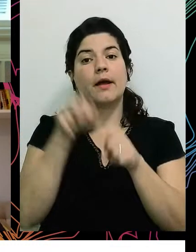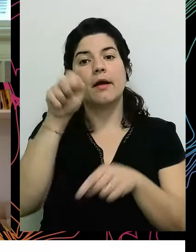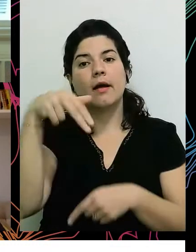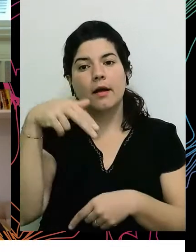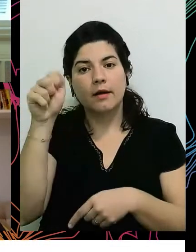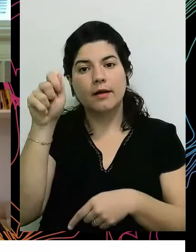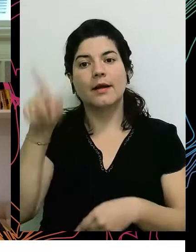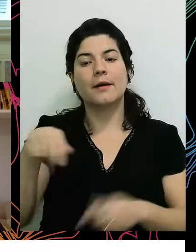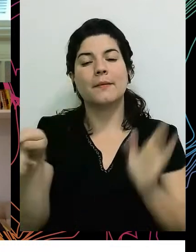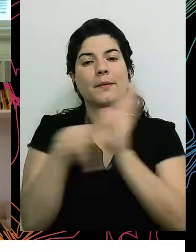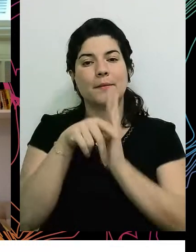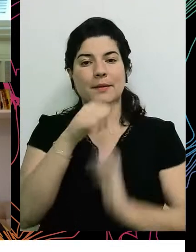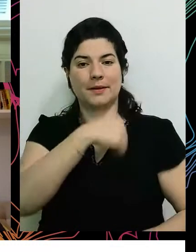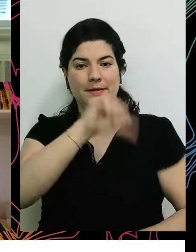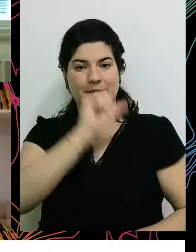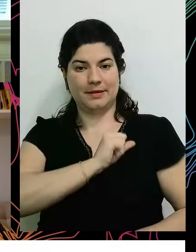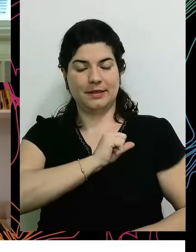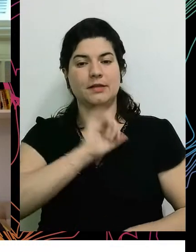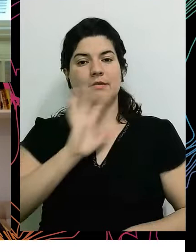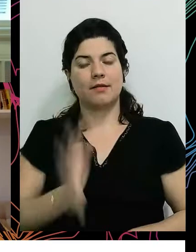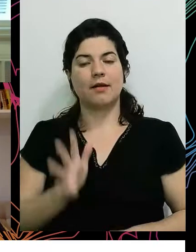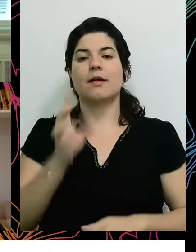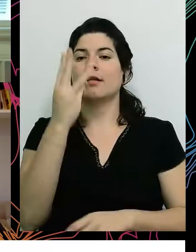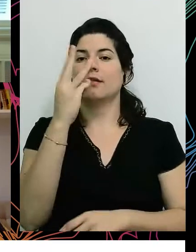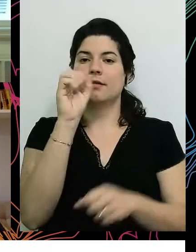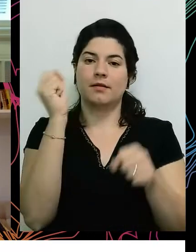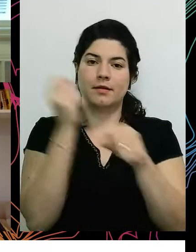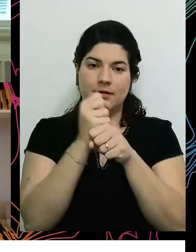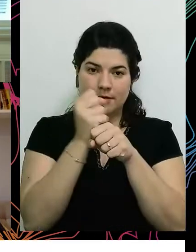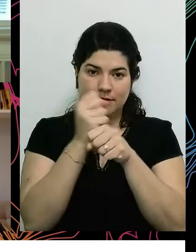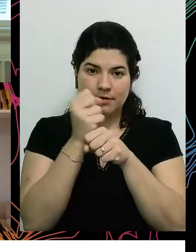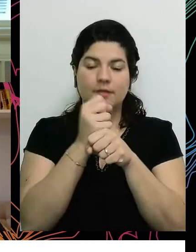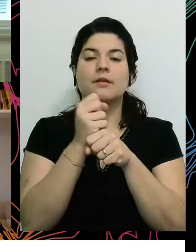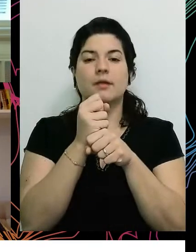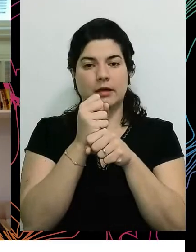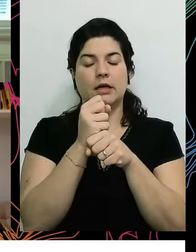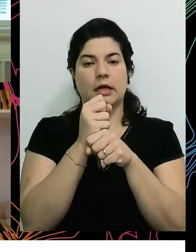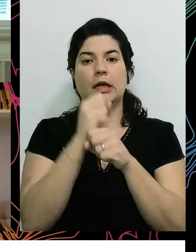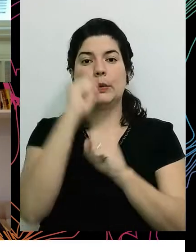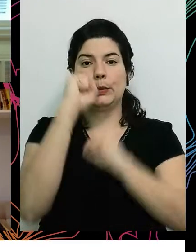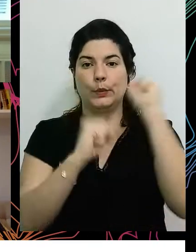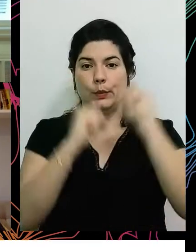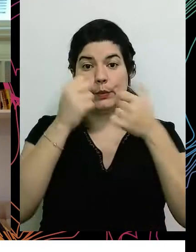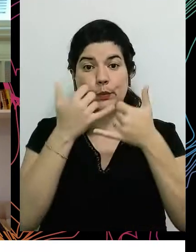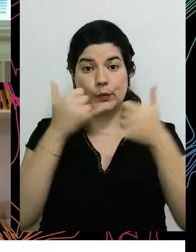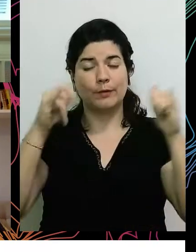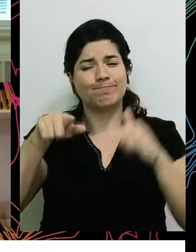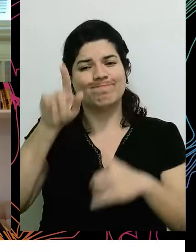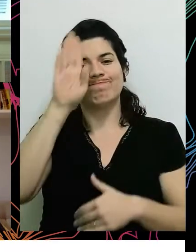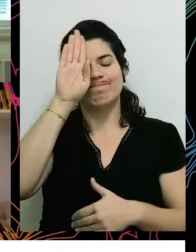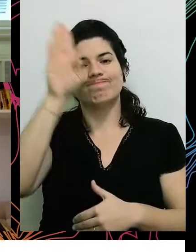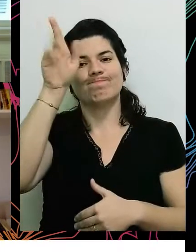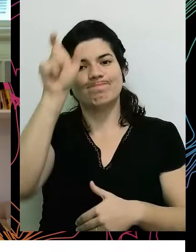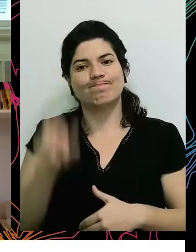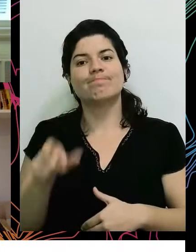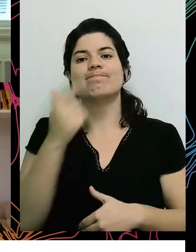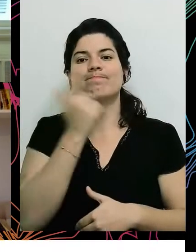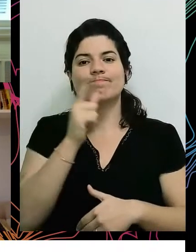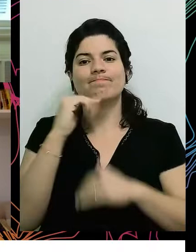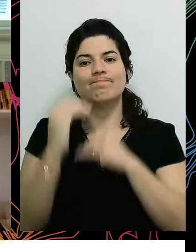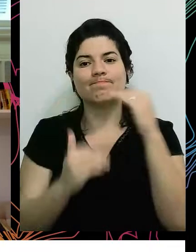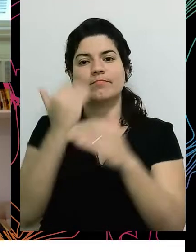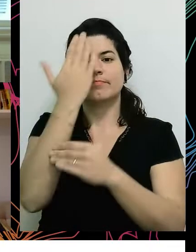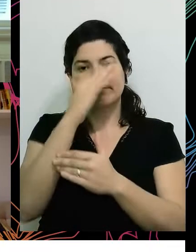cidadã espanhola com mais de 30 anos de experiência na indústria de energia. Ela tem sido fundamental para o desenvolvimento da compreensão